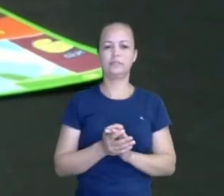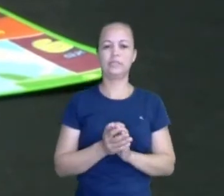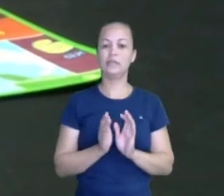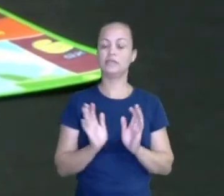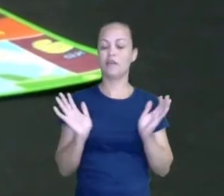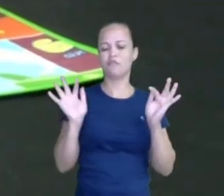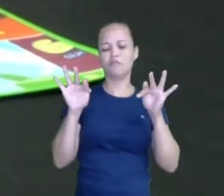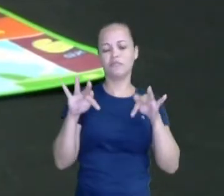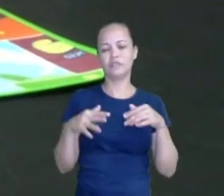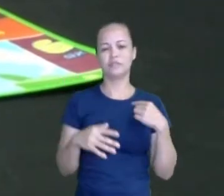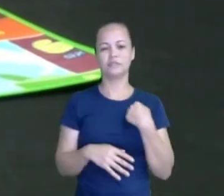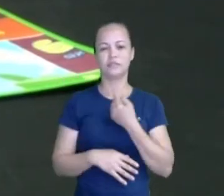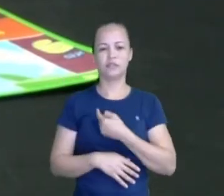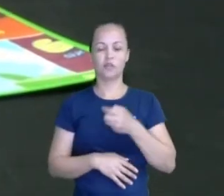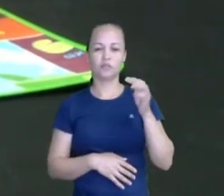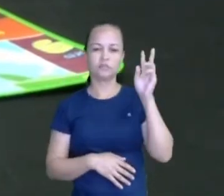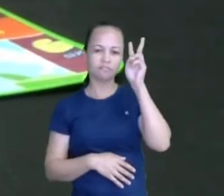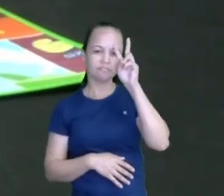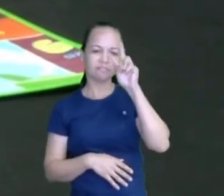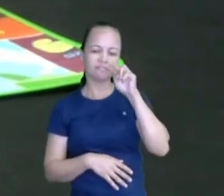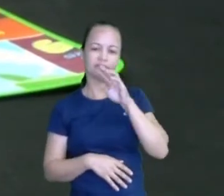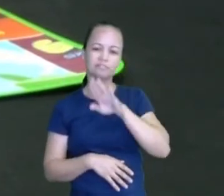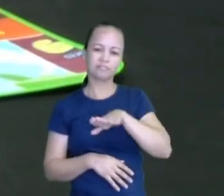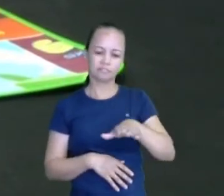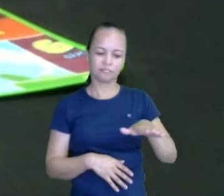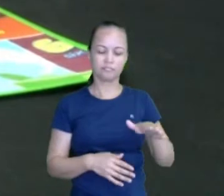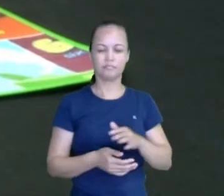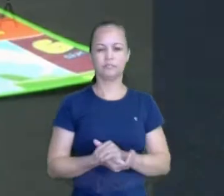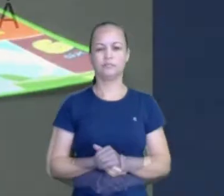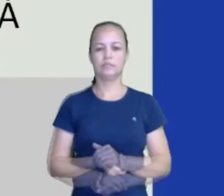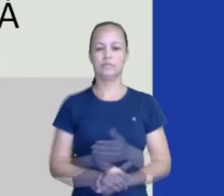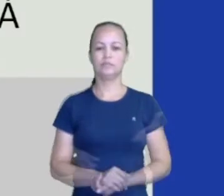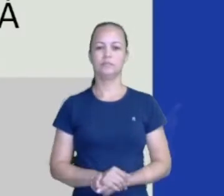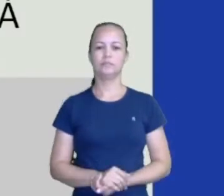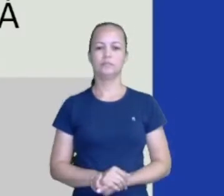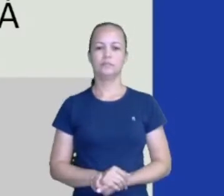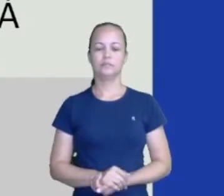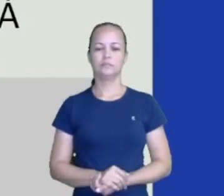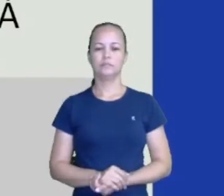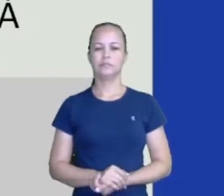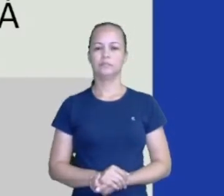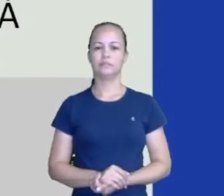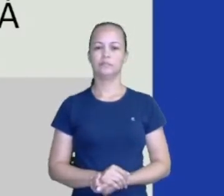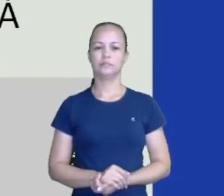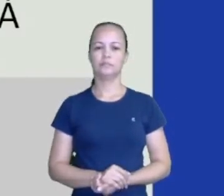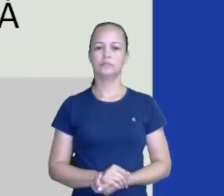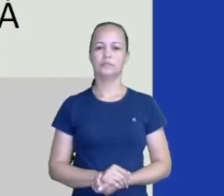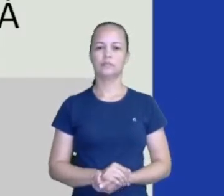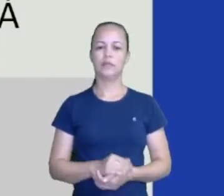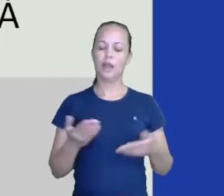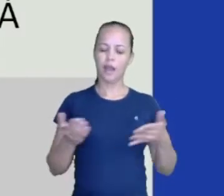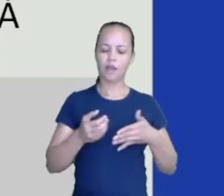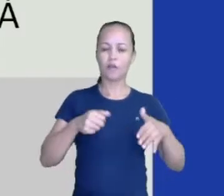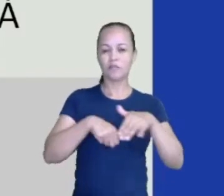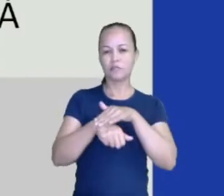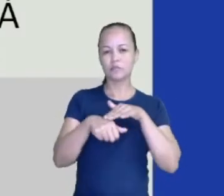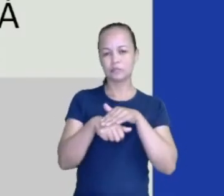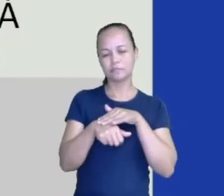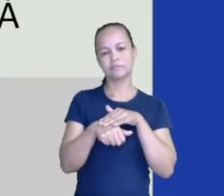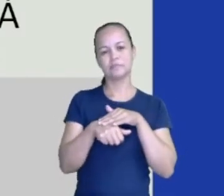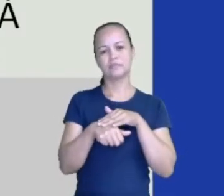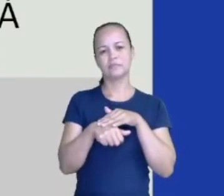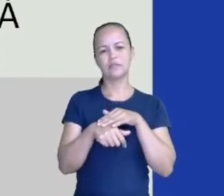história, crianças. E agora nós vamos conversar um pouco, tudo bem? Vamos conversar. Você se lembra da família